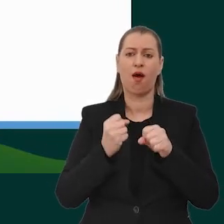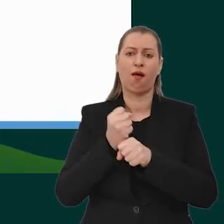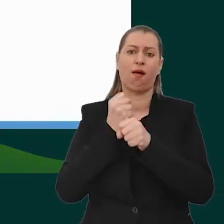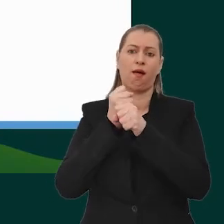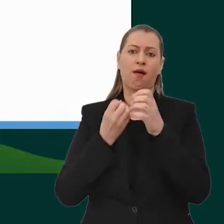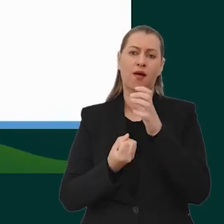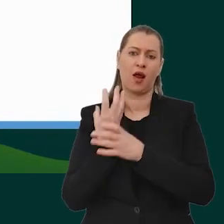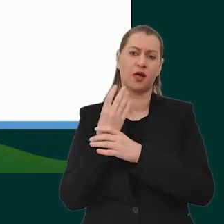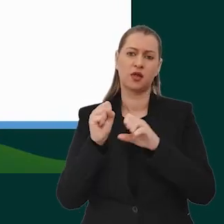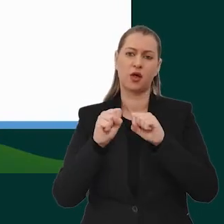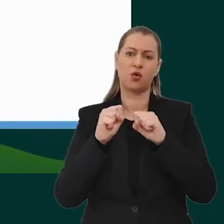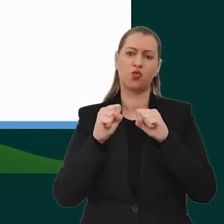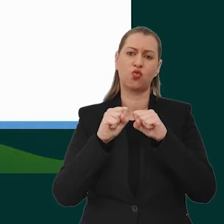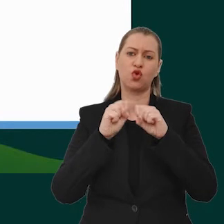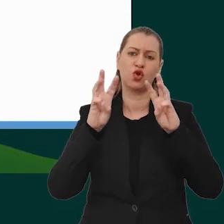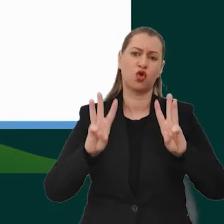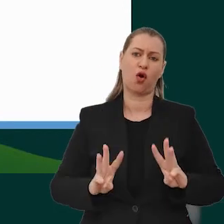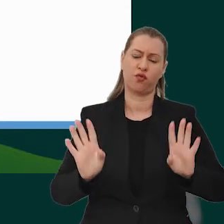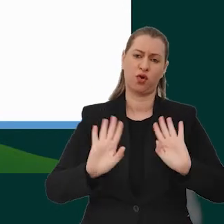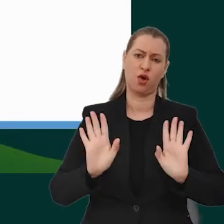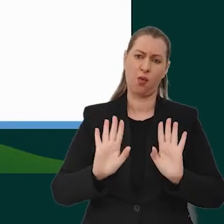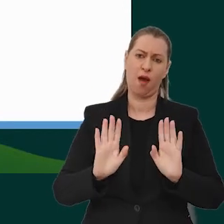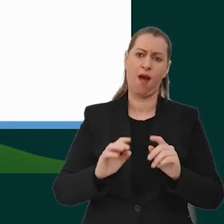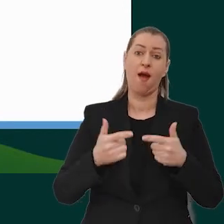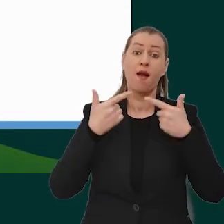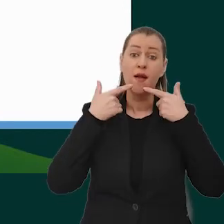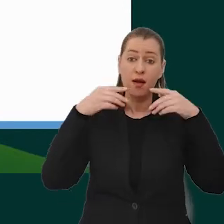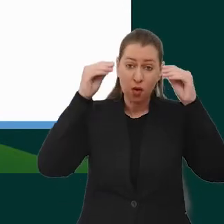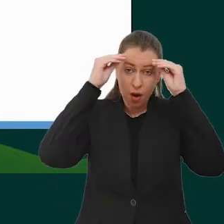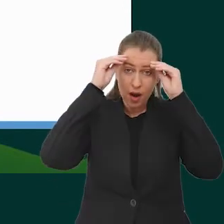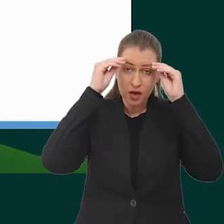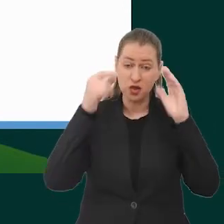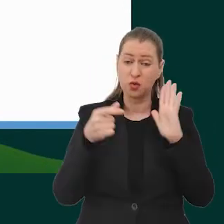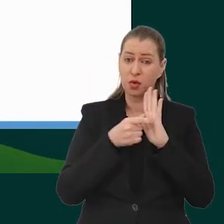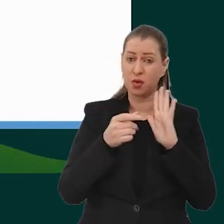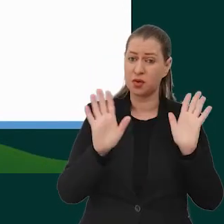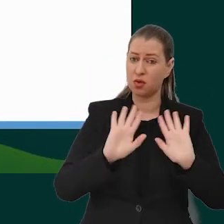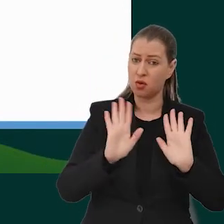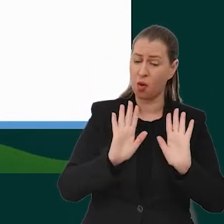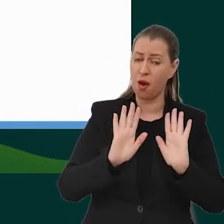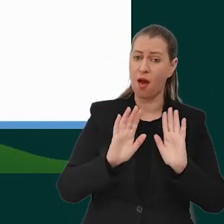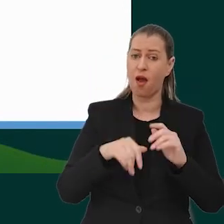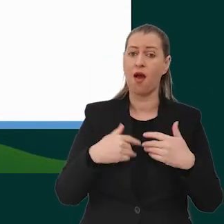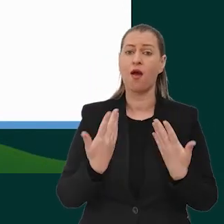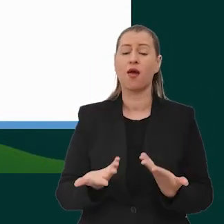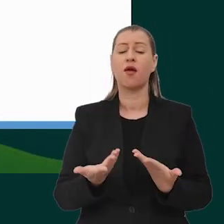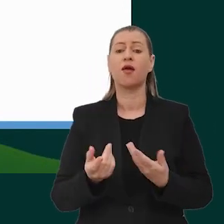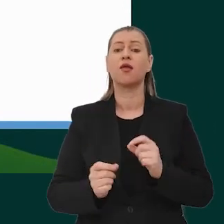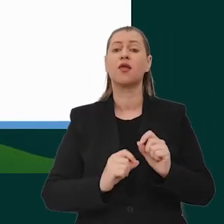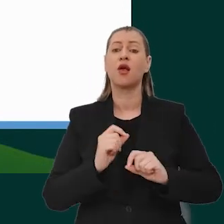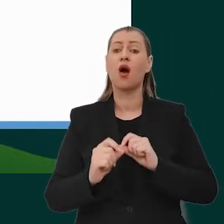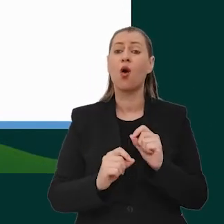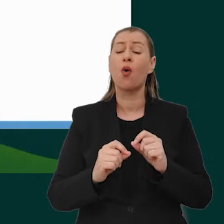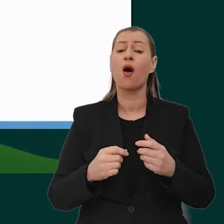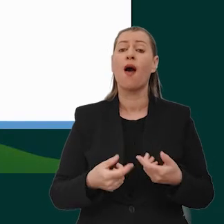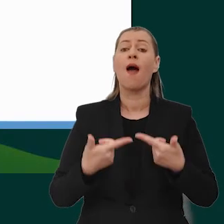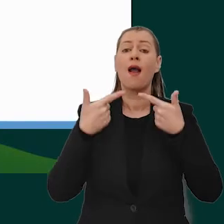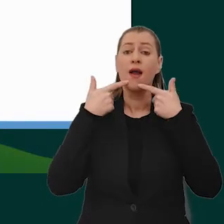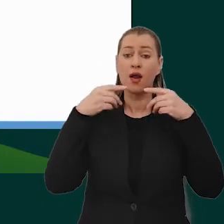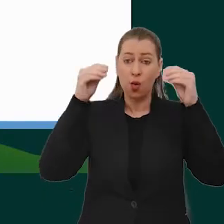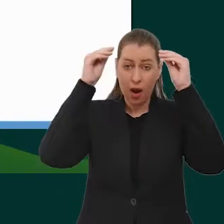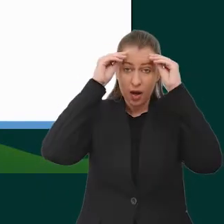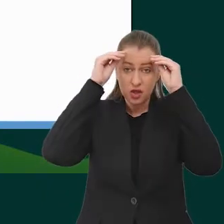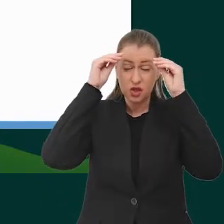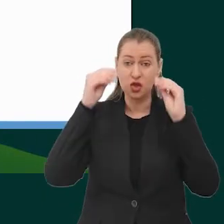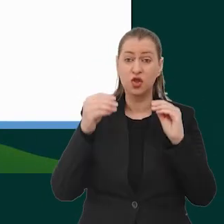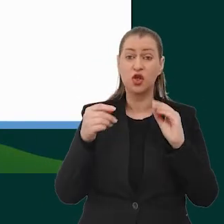não é a linguagem de programação, porque isso é uma linguagem formal, são notações matemáticas ou lógicas, né? Linguagem de programação. A